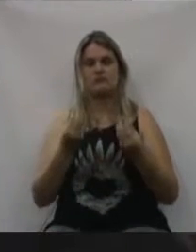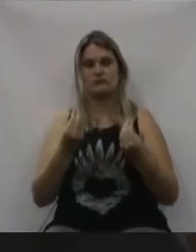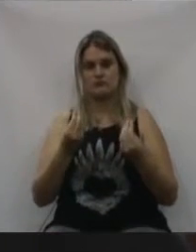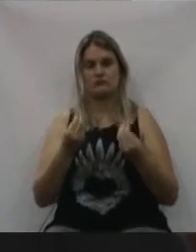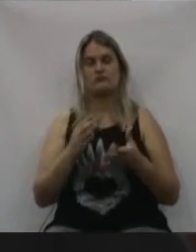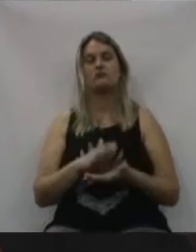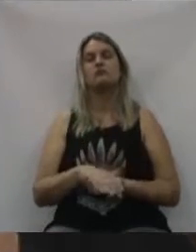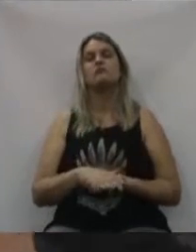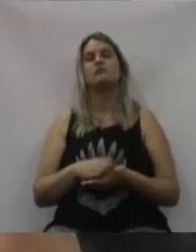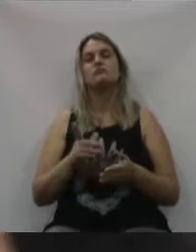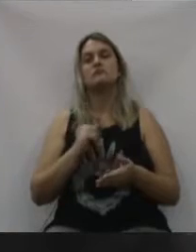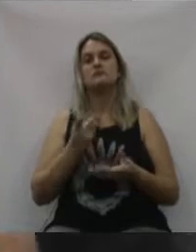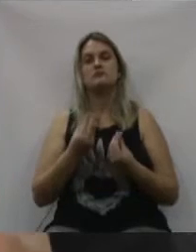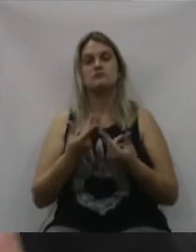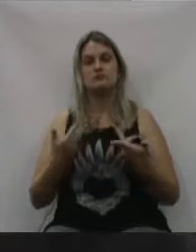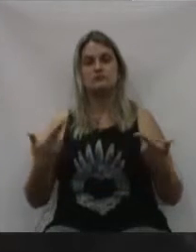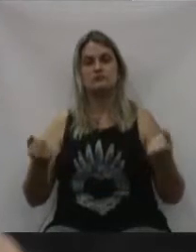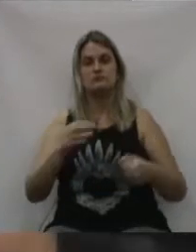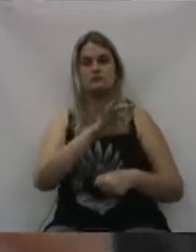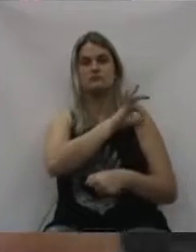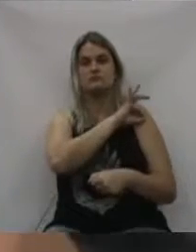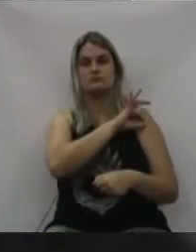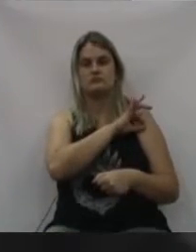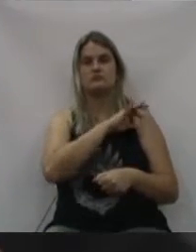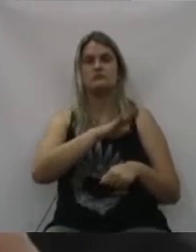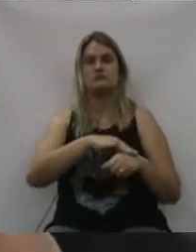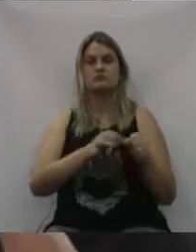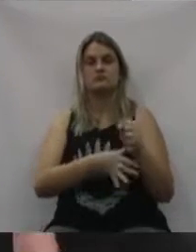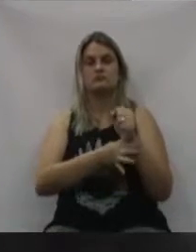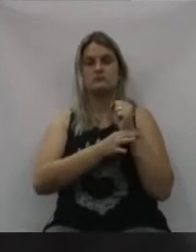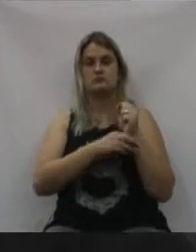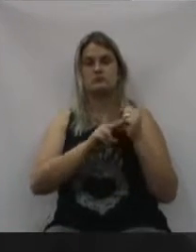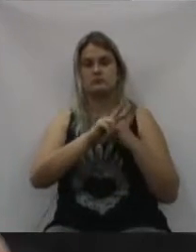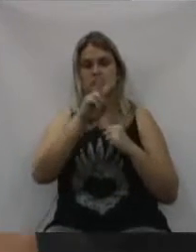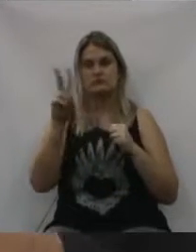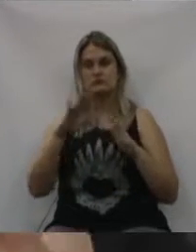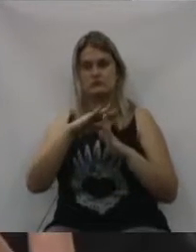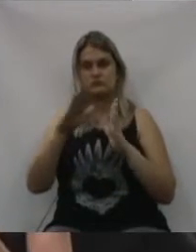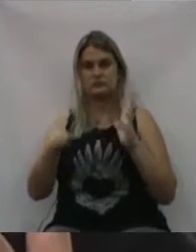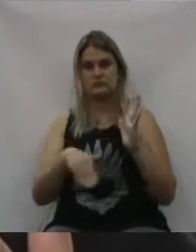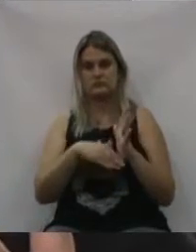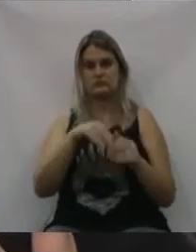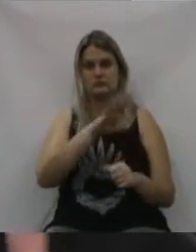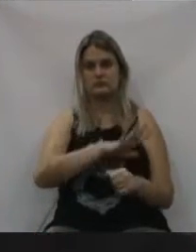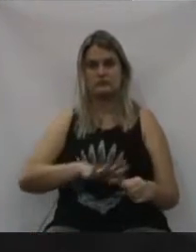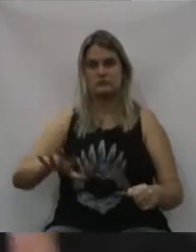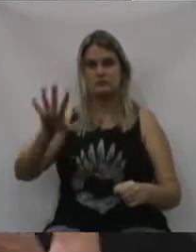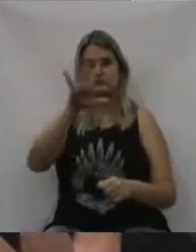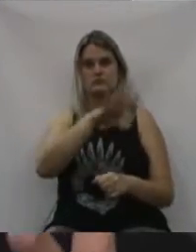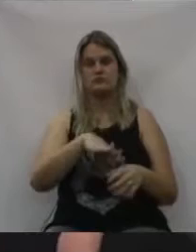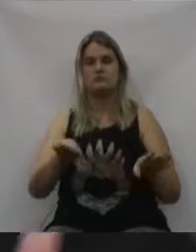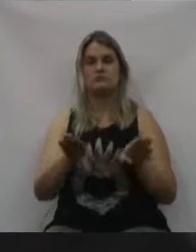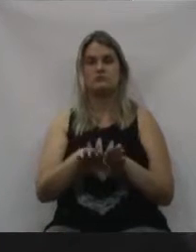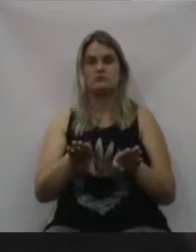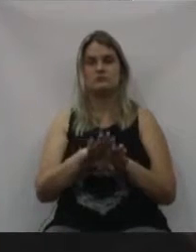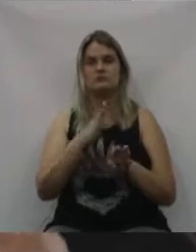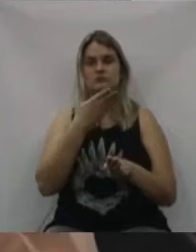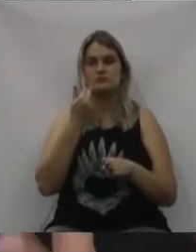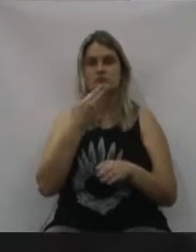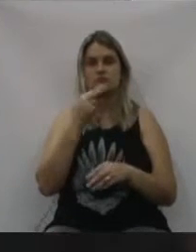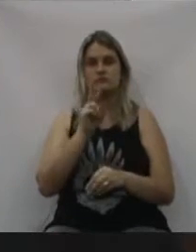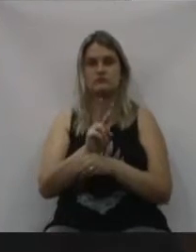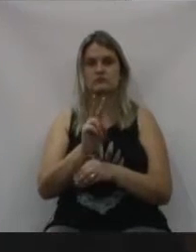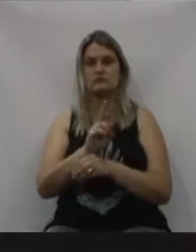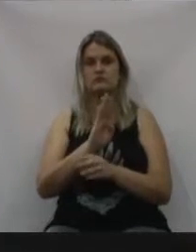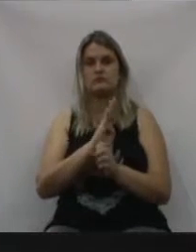de uma companhia um batalhão efetivo mais segurança para a união da vitória para toda a região e um atendimento muito